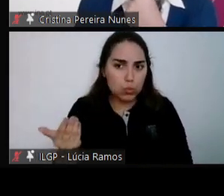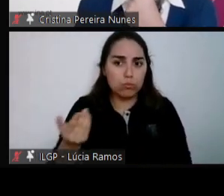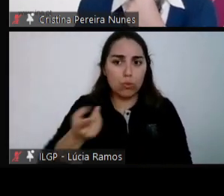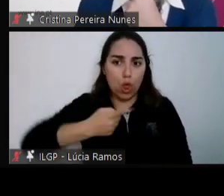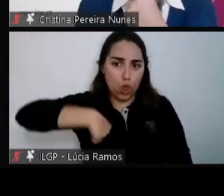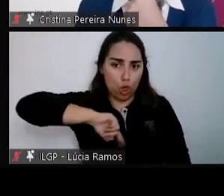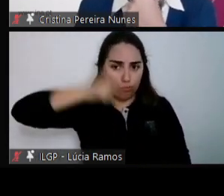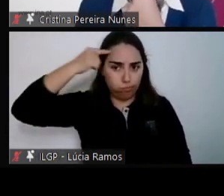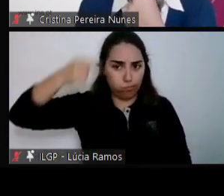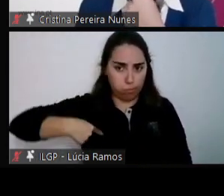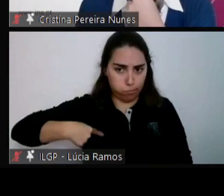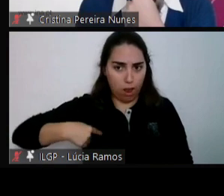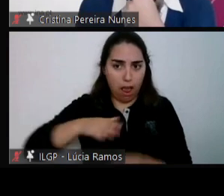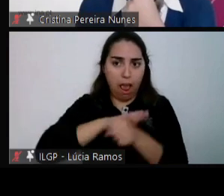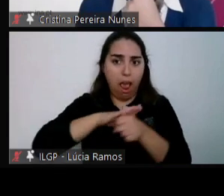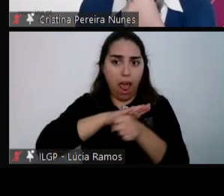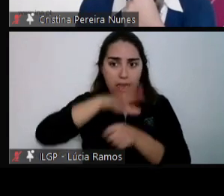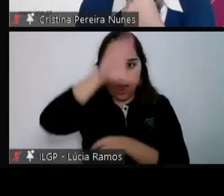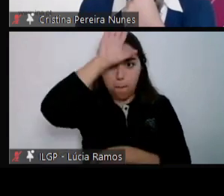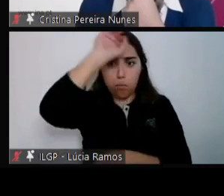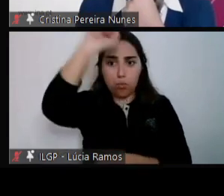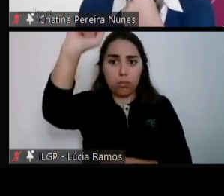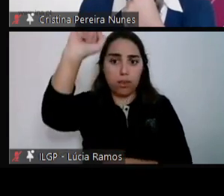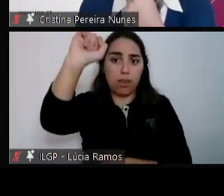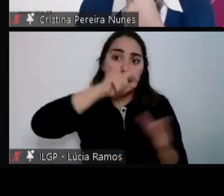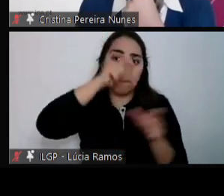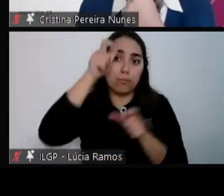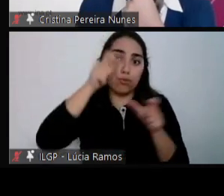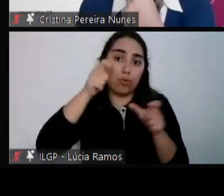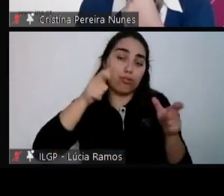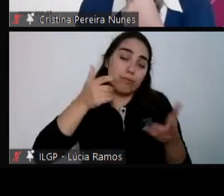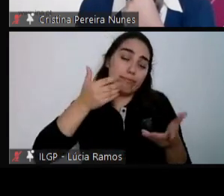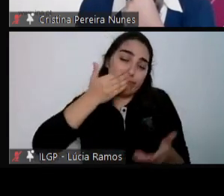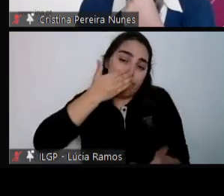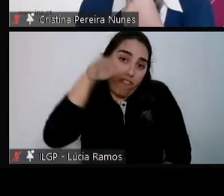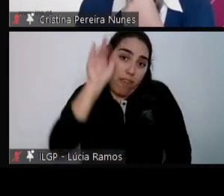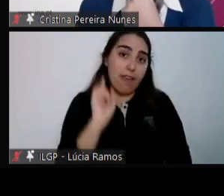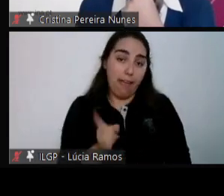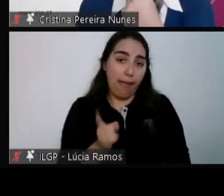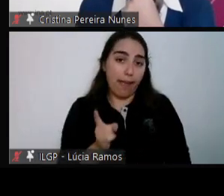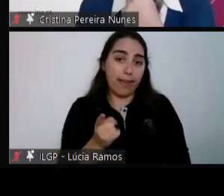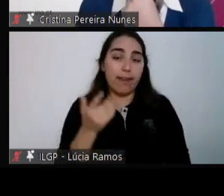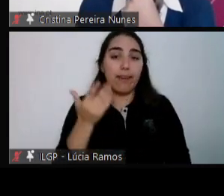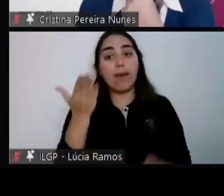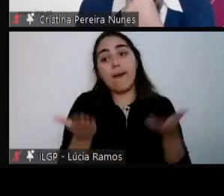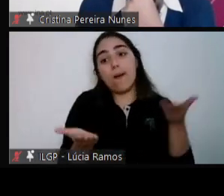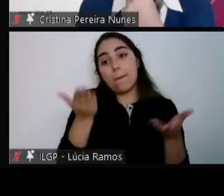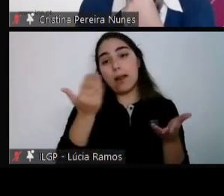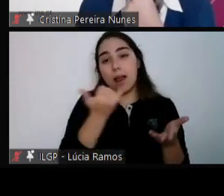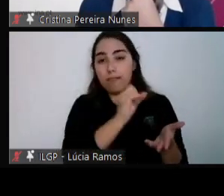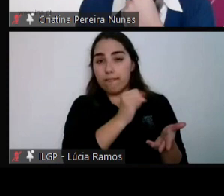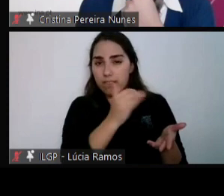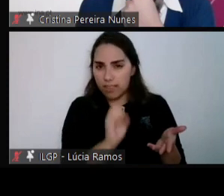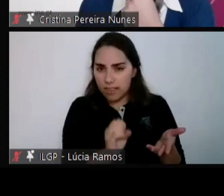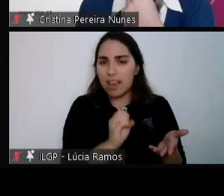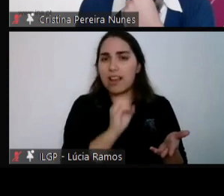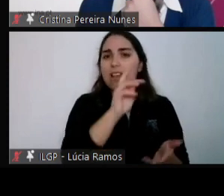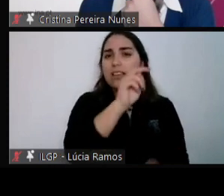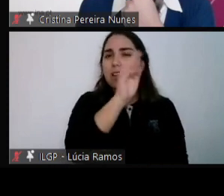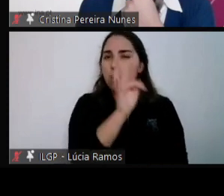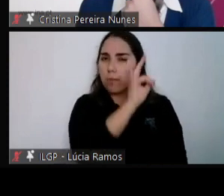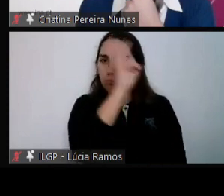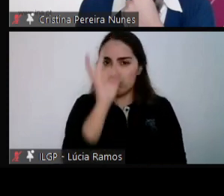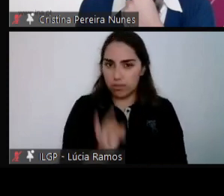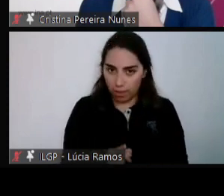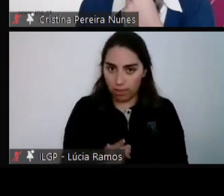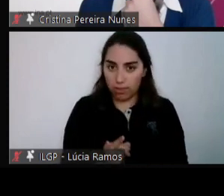uma população geralmente mais envelhecida até. Comparativamente a 2020, eu penso que o valor era 34%, significa que vamos envelhecer 10